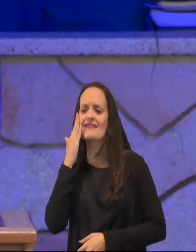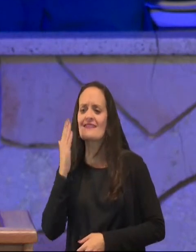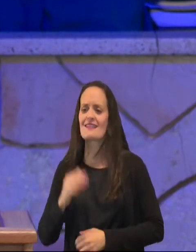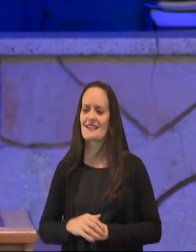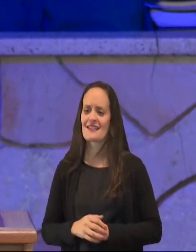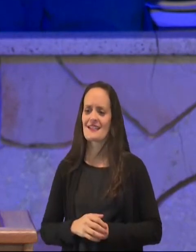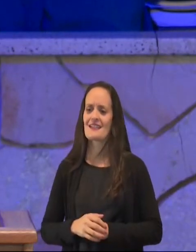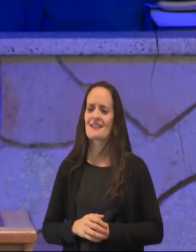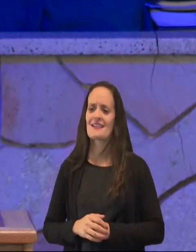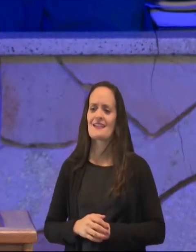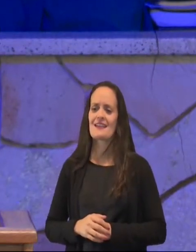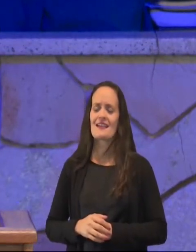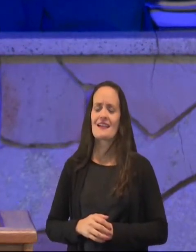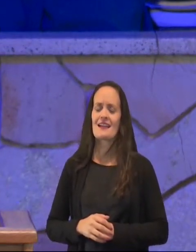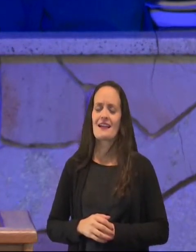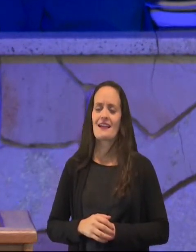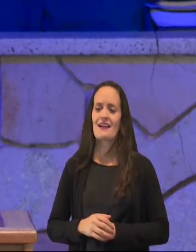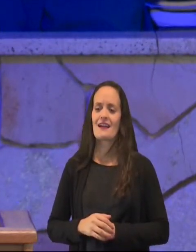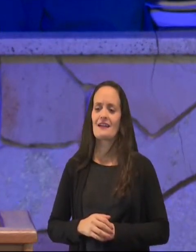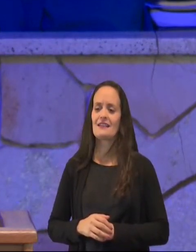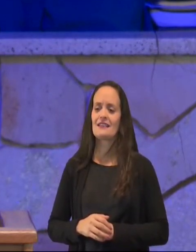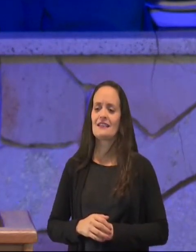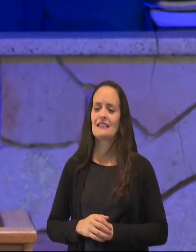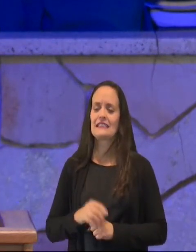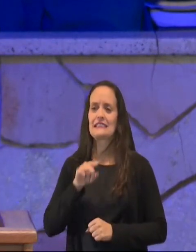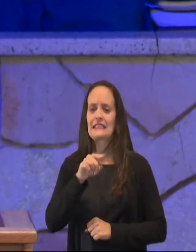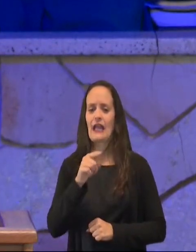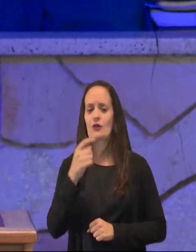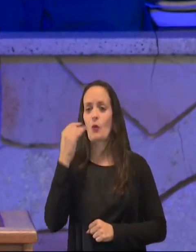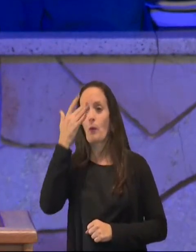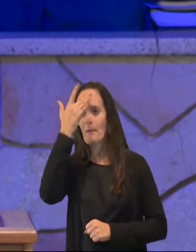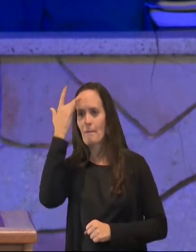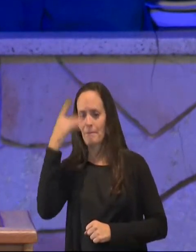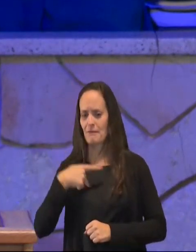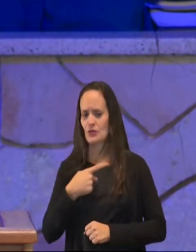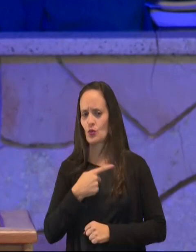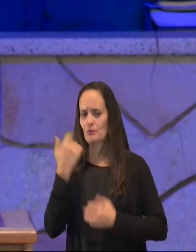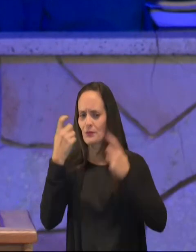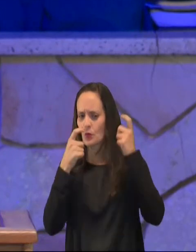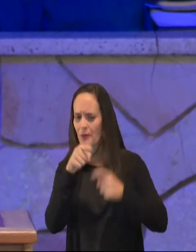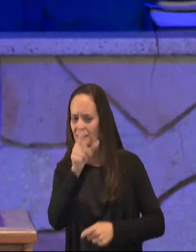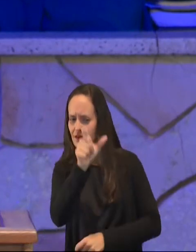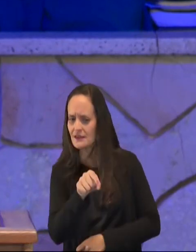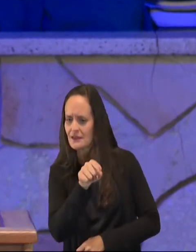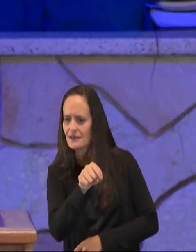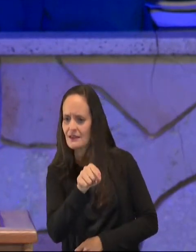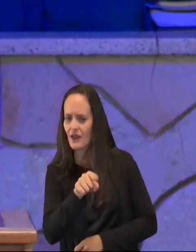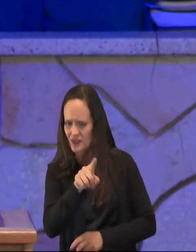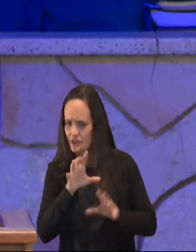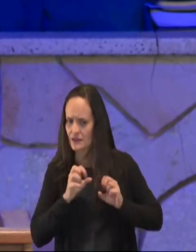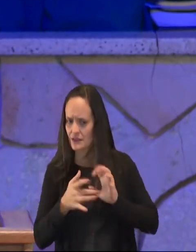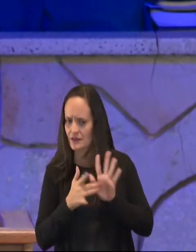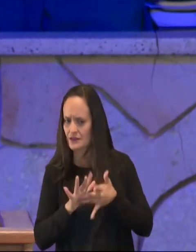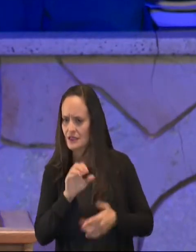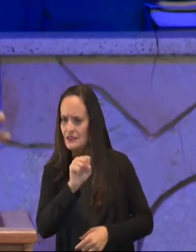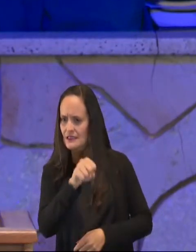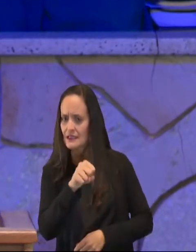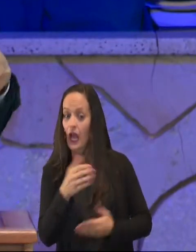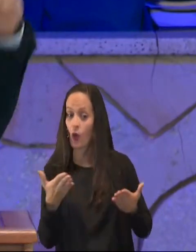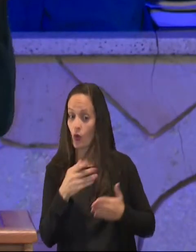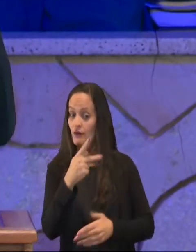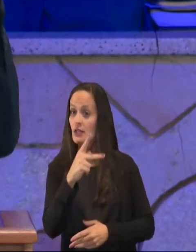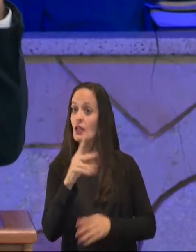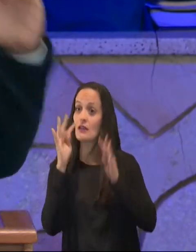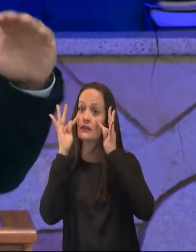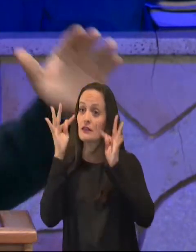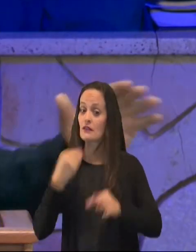aquele homem aceitara Jesus. E o pastor preocupado, o pastor Sodré contava que chegou para aquele homem e disse: você agora aceitou Jesus, e você tem um histórico que